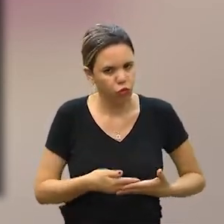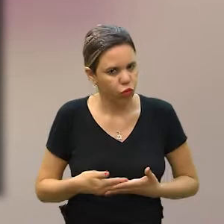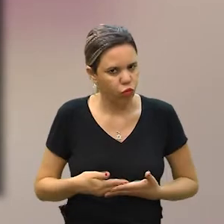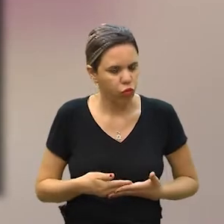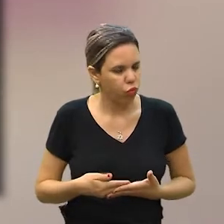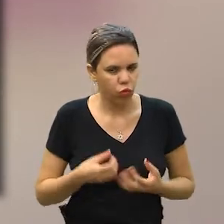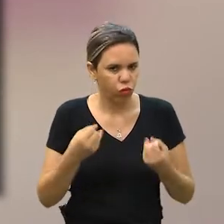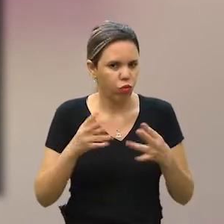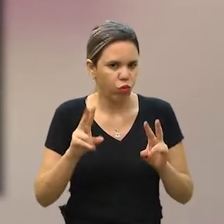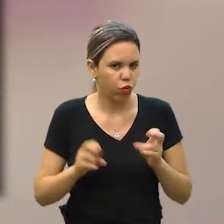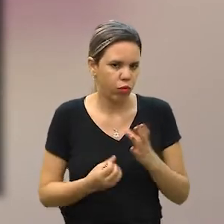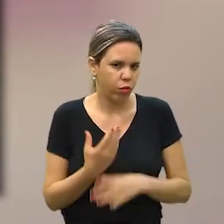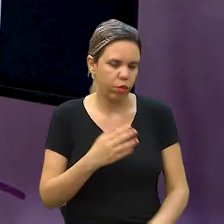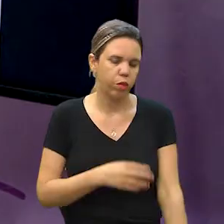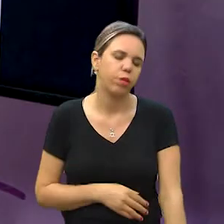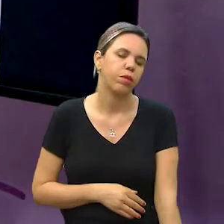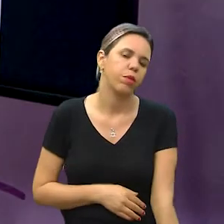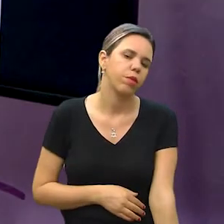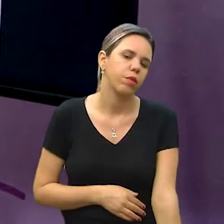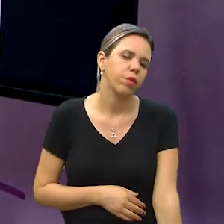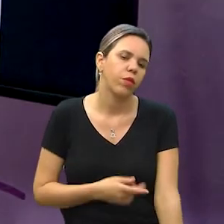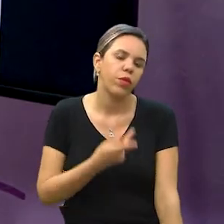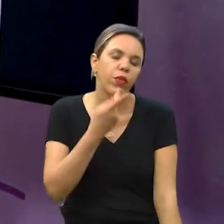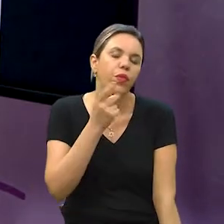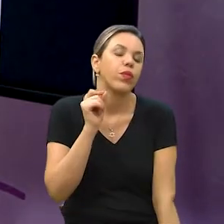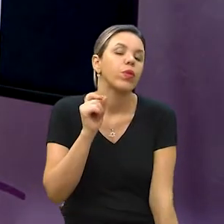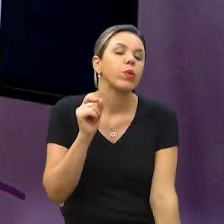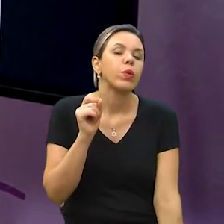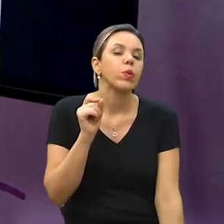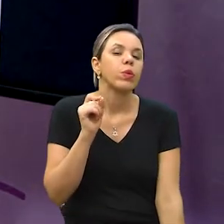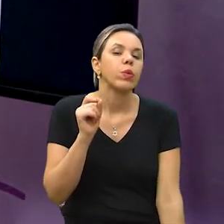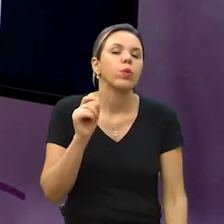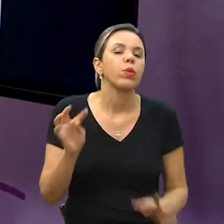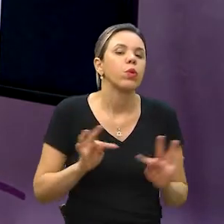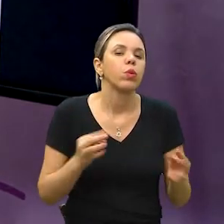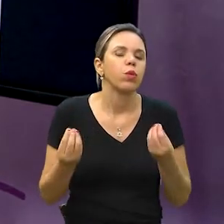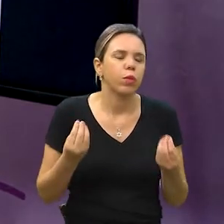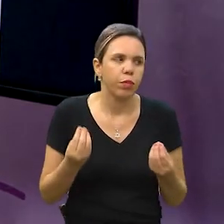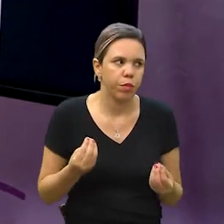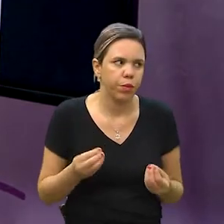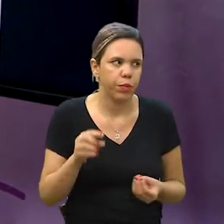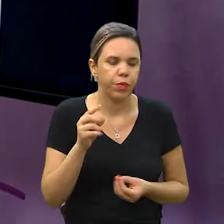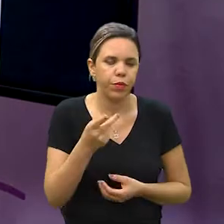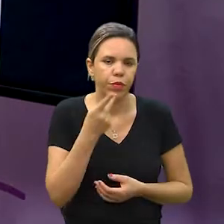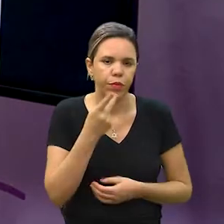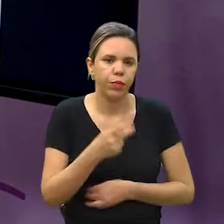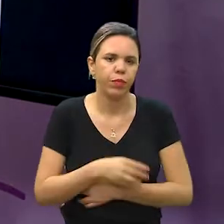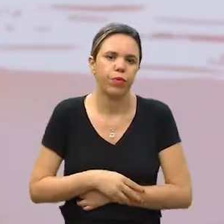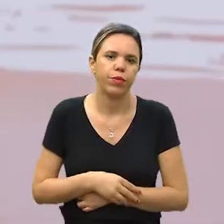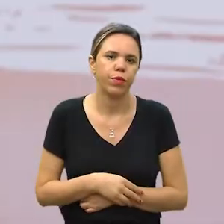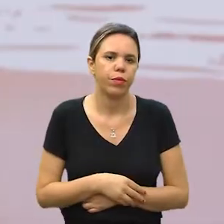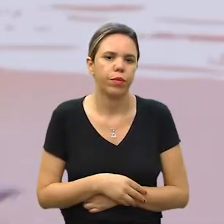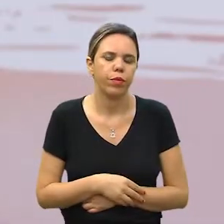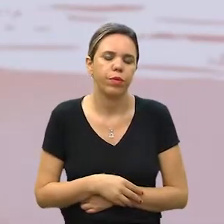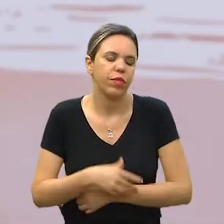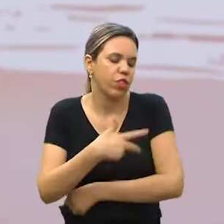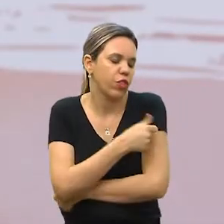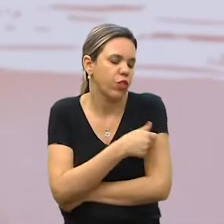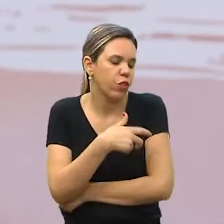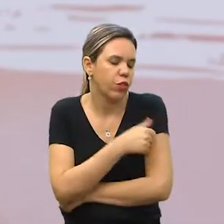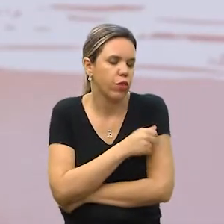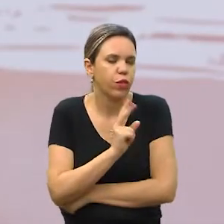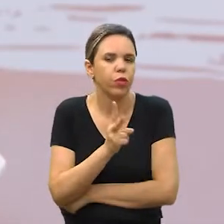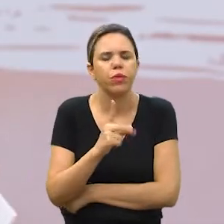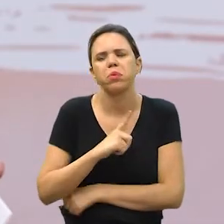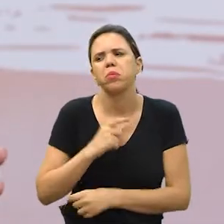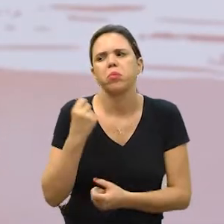foi descrito, pelo menos, né? Eu queria voltar a falar um pouquinho sobre o tratamento. A senhora disse Pois aí não. injeções. Em todos